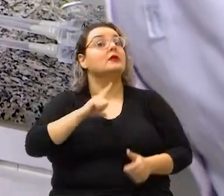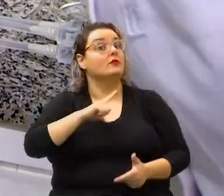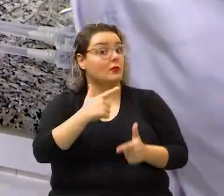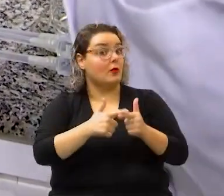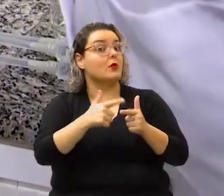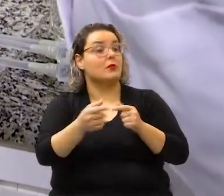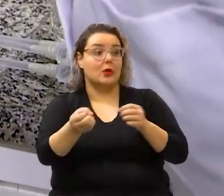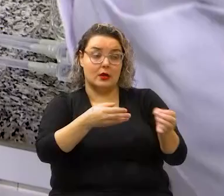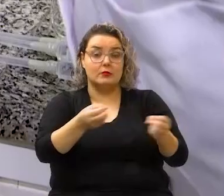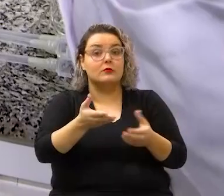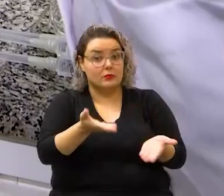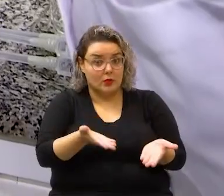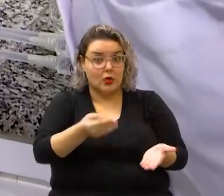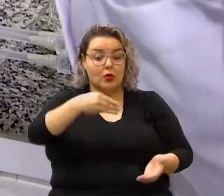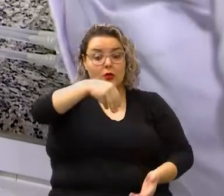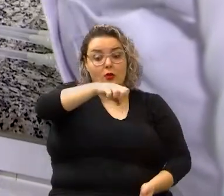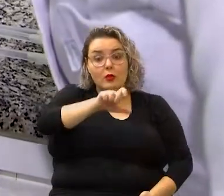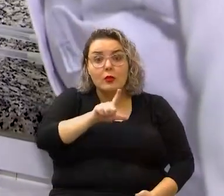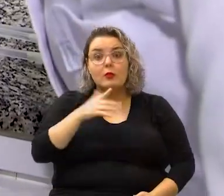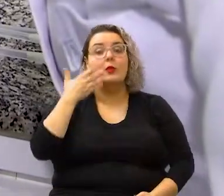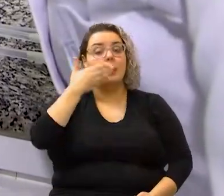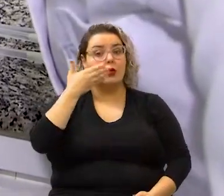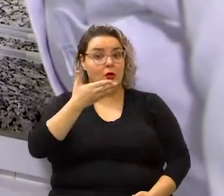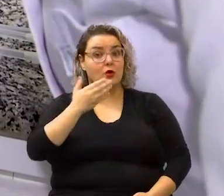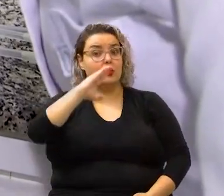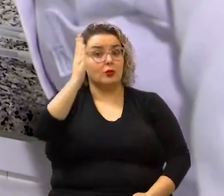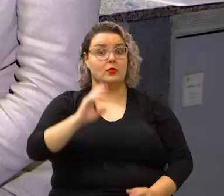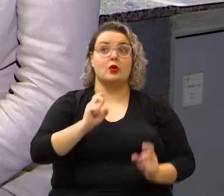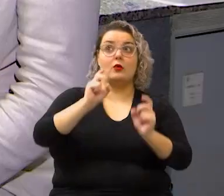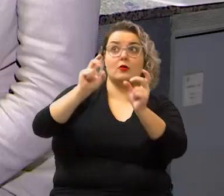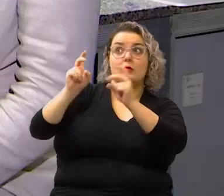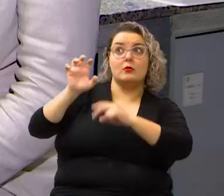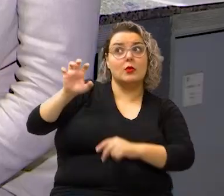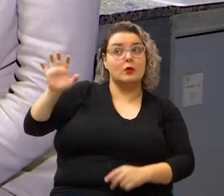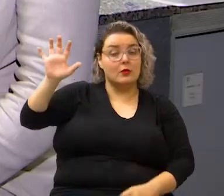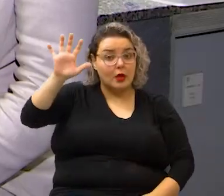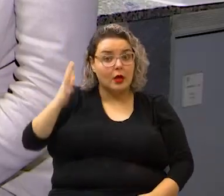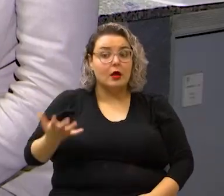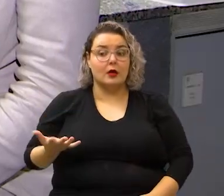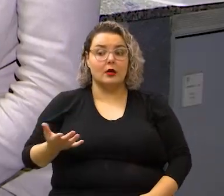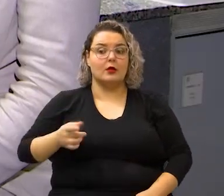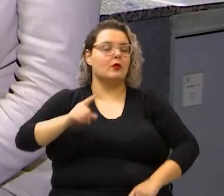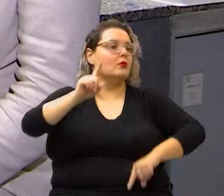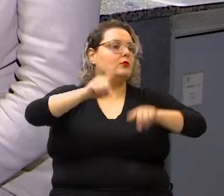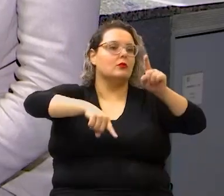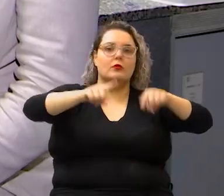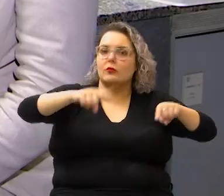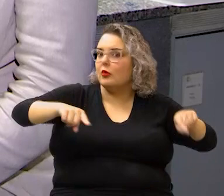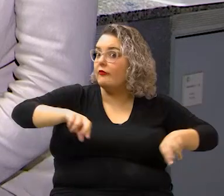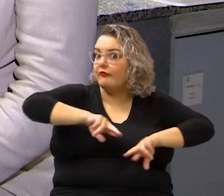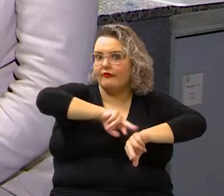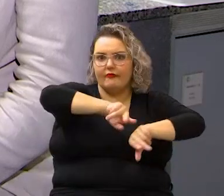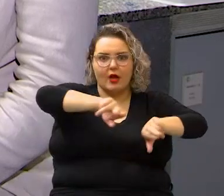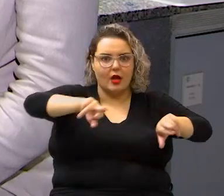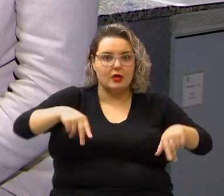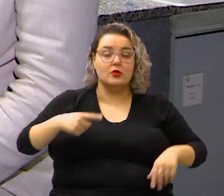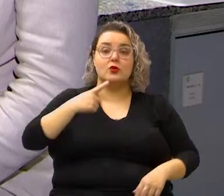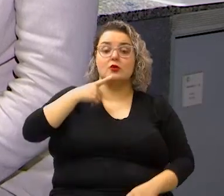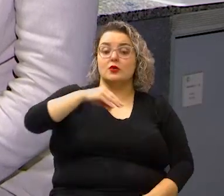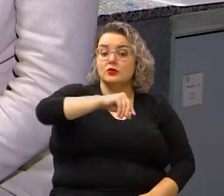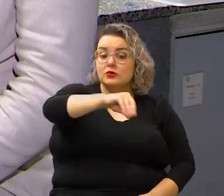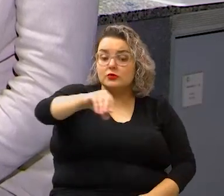problema recente agora do mel que o Brasil exporta para a comunidade europeia, com muita adulteração.